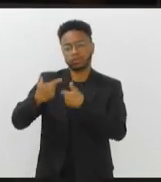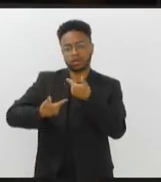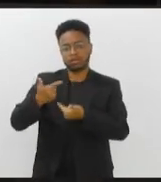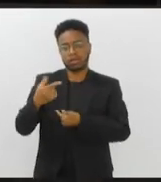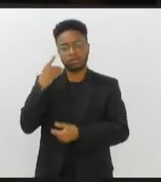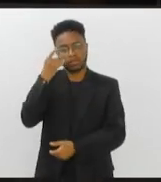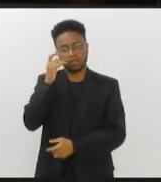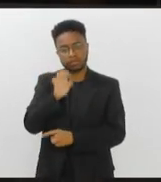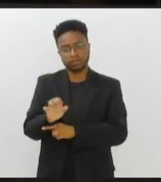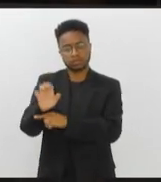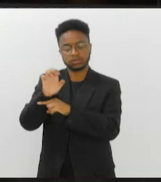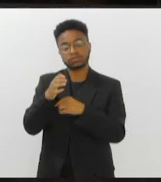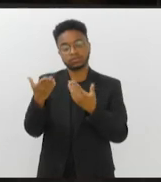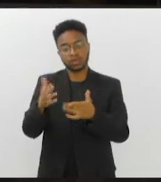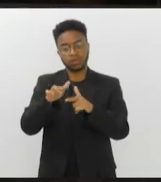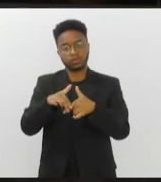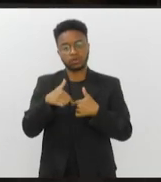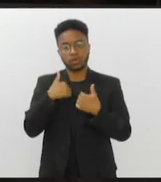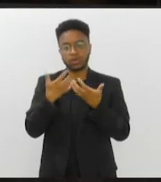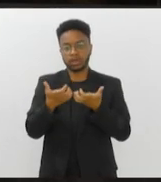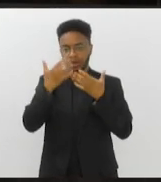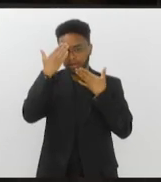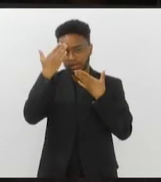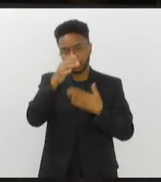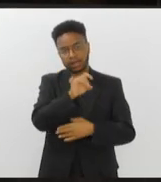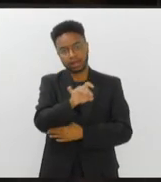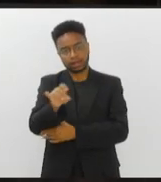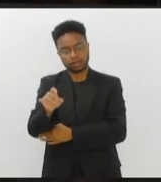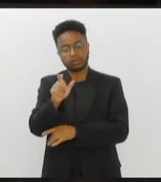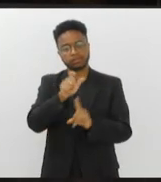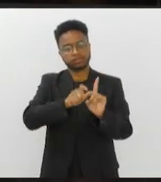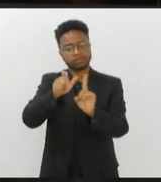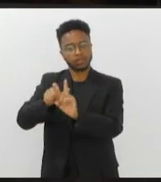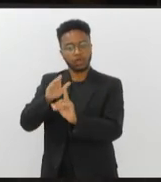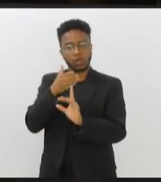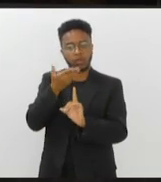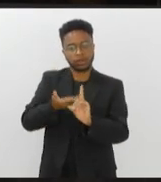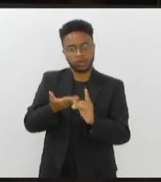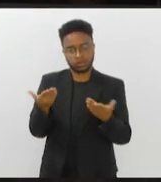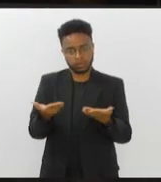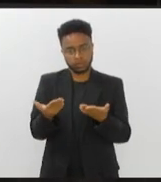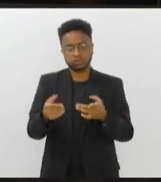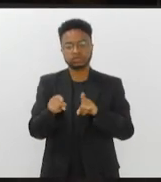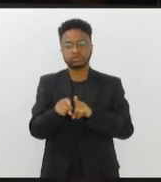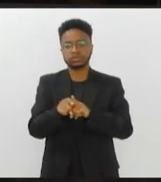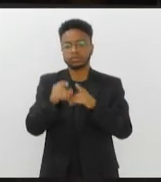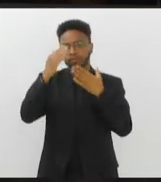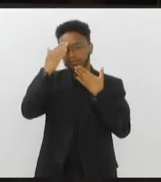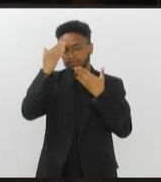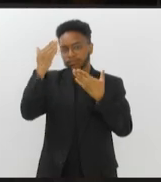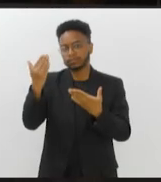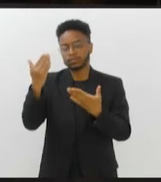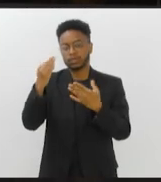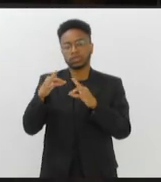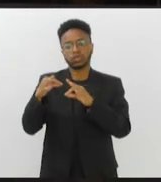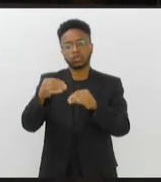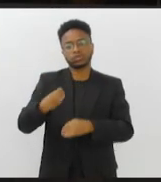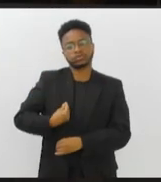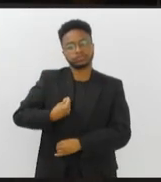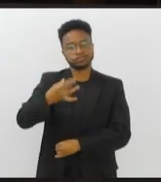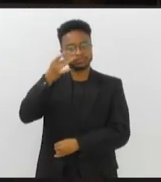estadual. Por isso, quero agradecer a cada um dos homenageados hoje aqui, e também agradecer a todos os presentes.